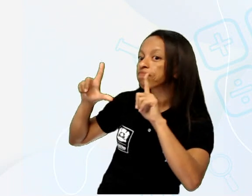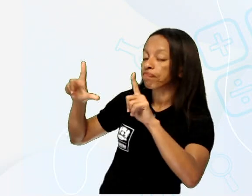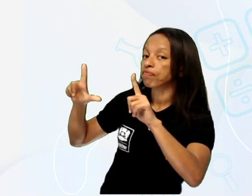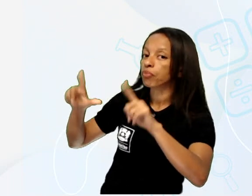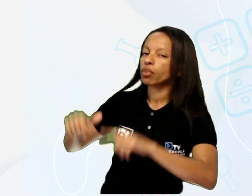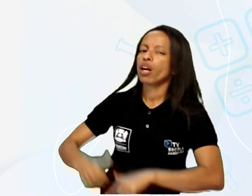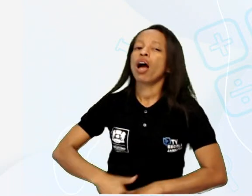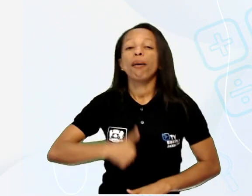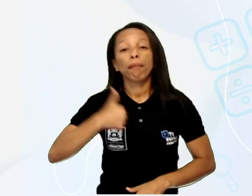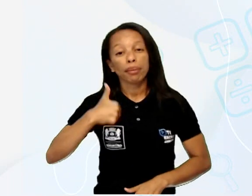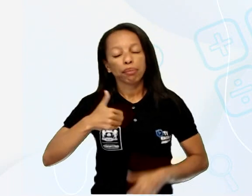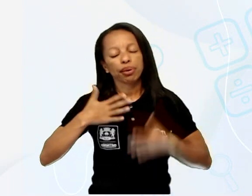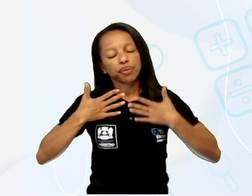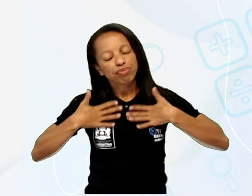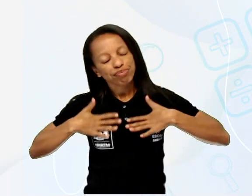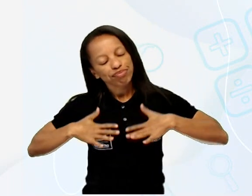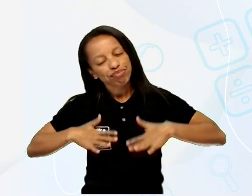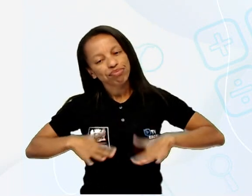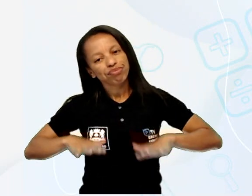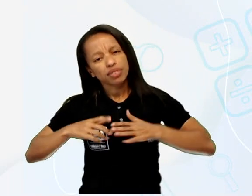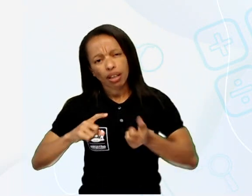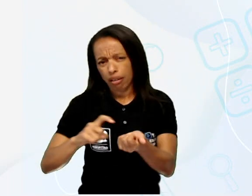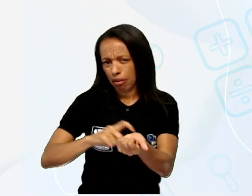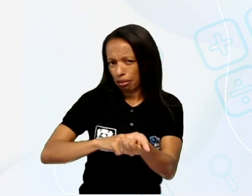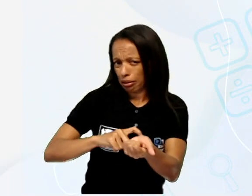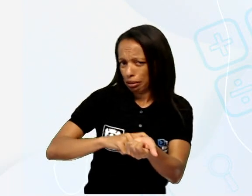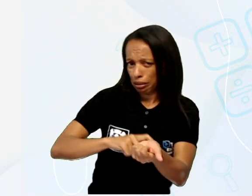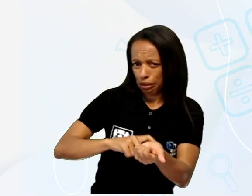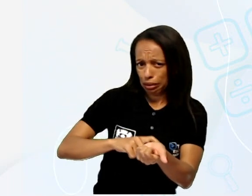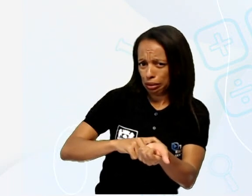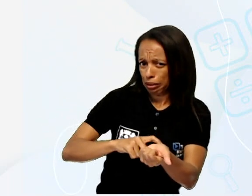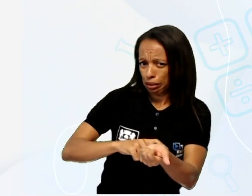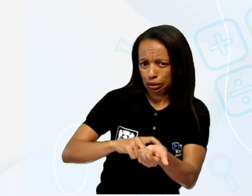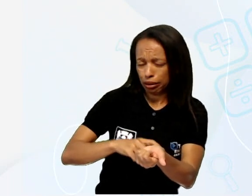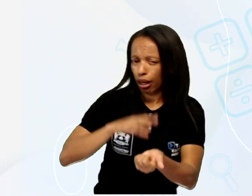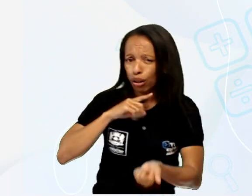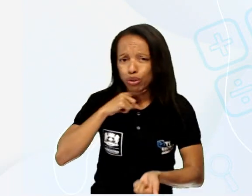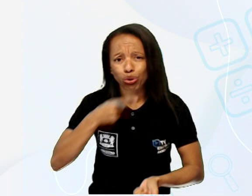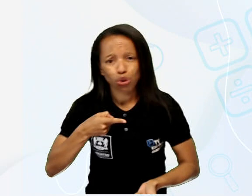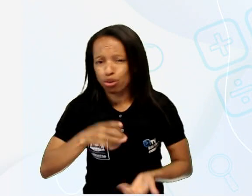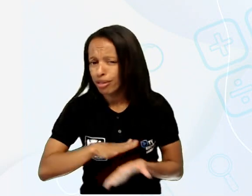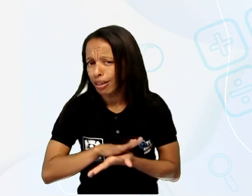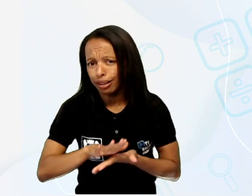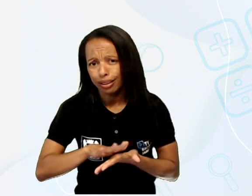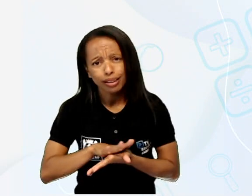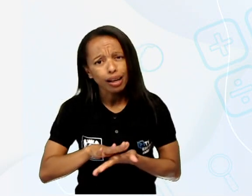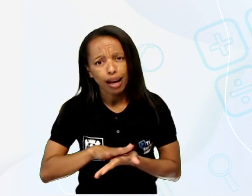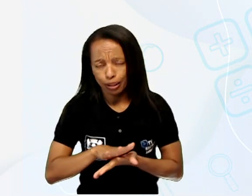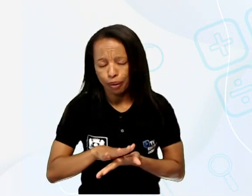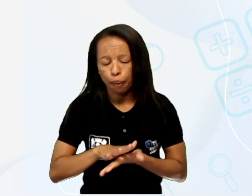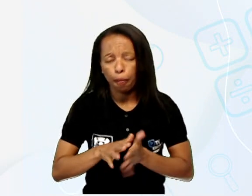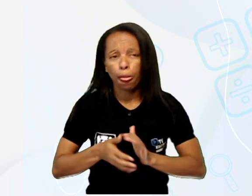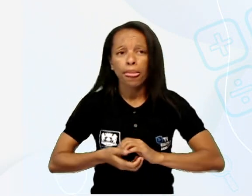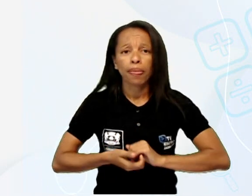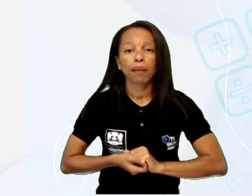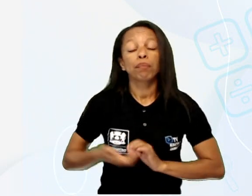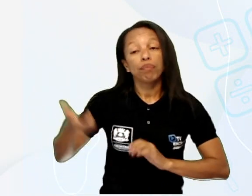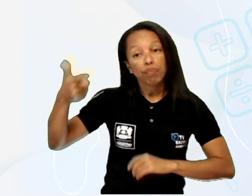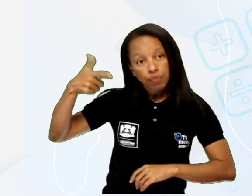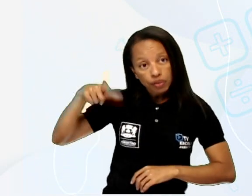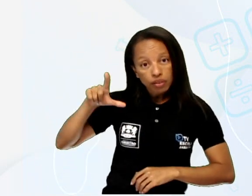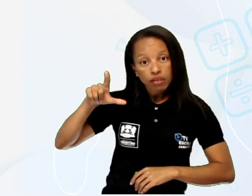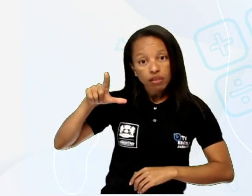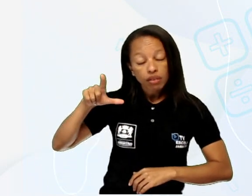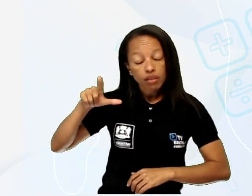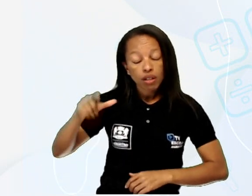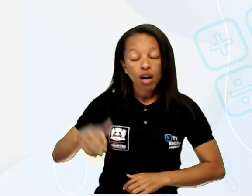a calma. No nervosismo, a gente não consegue resolver nada, só piora as coisas. Outra coisa, ó,